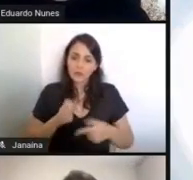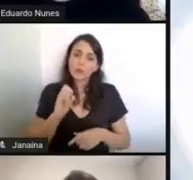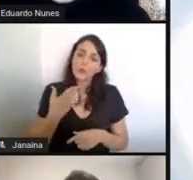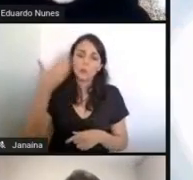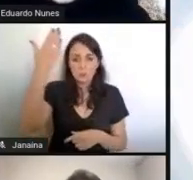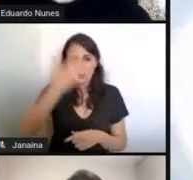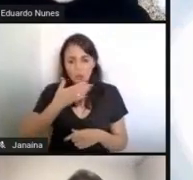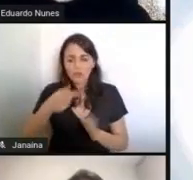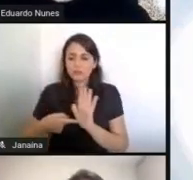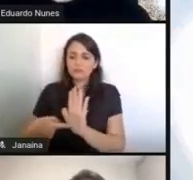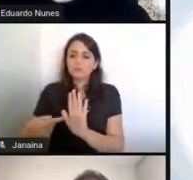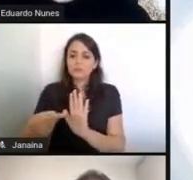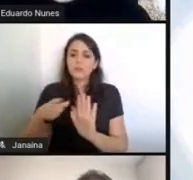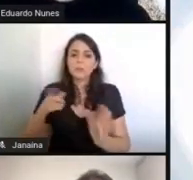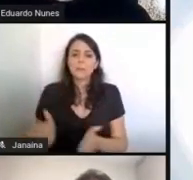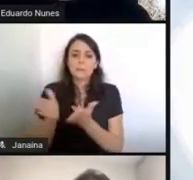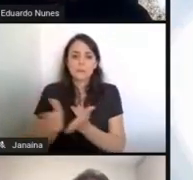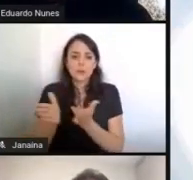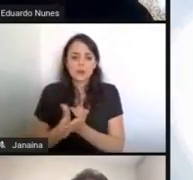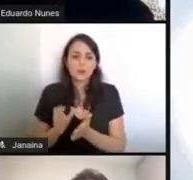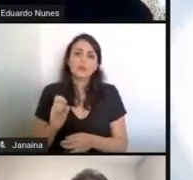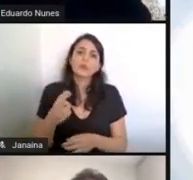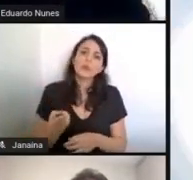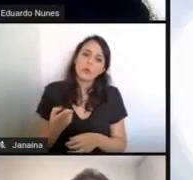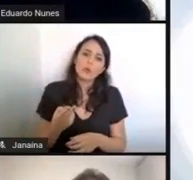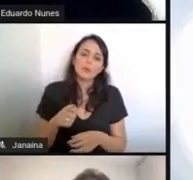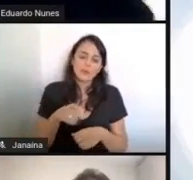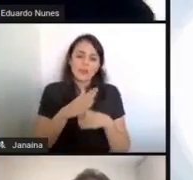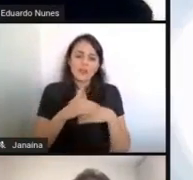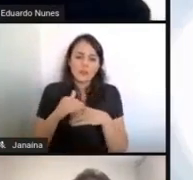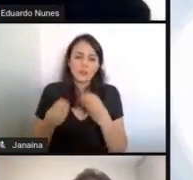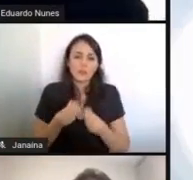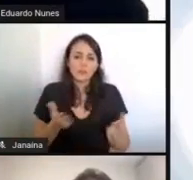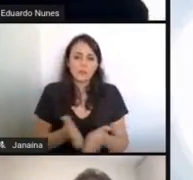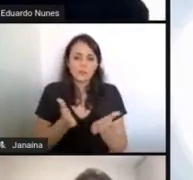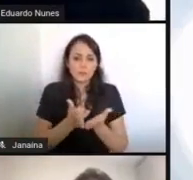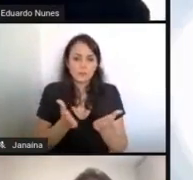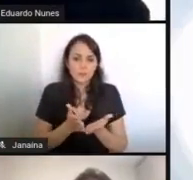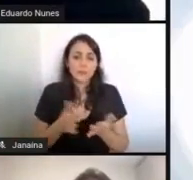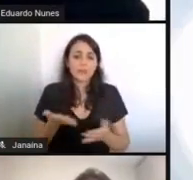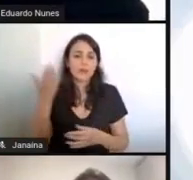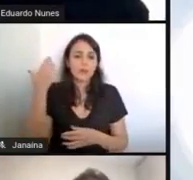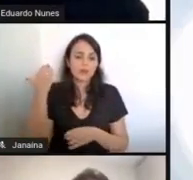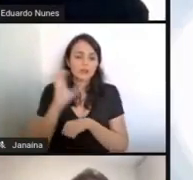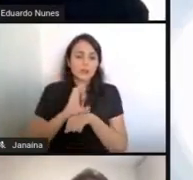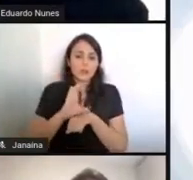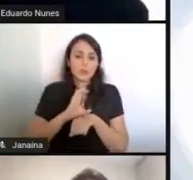tivessem acesso à caridade, ou elas pagavam diretamente pelo setor privado. Então, com a Constituição de 88, a gente